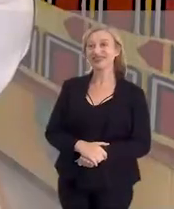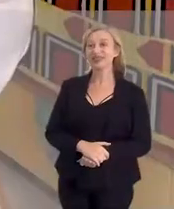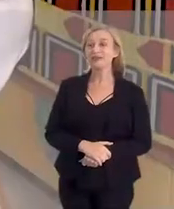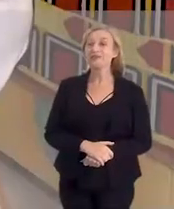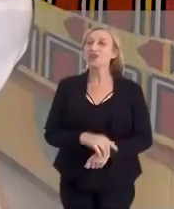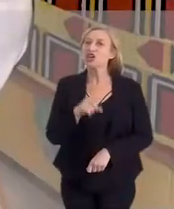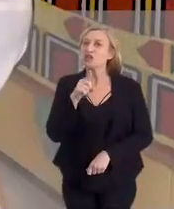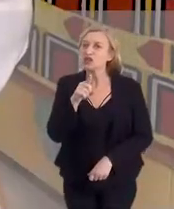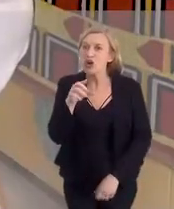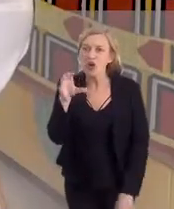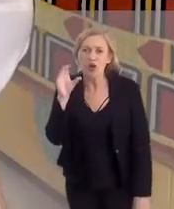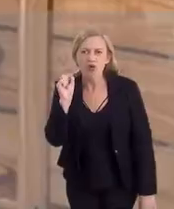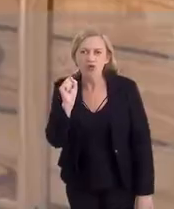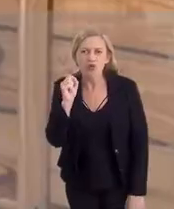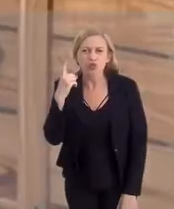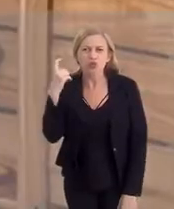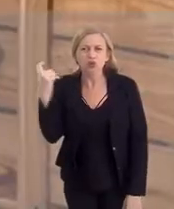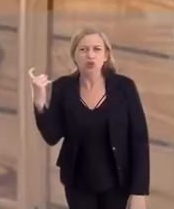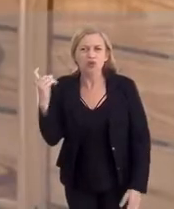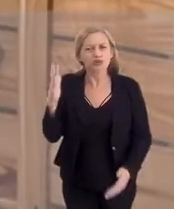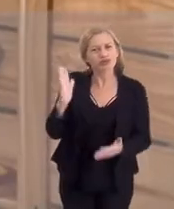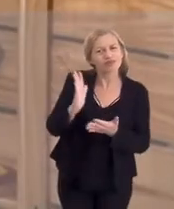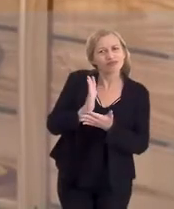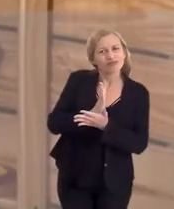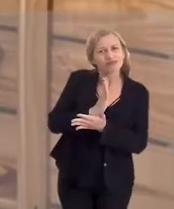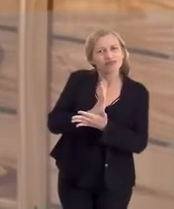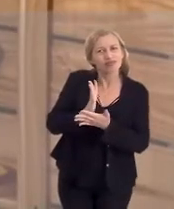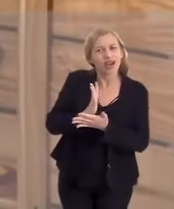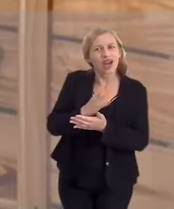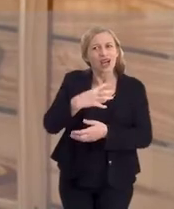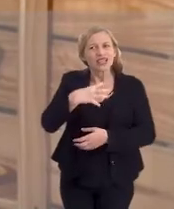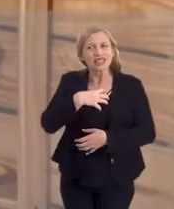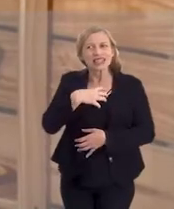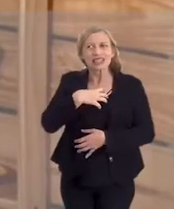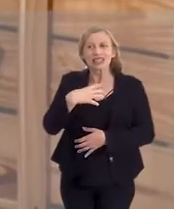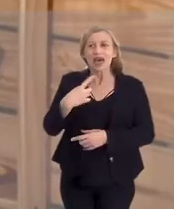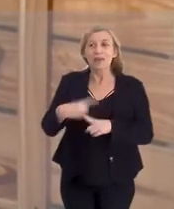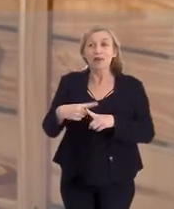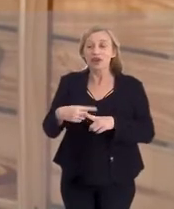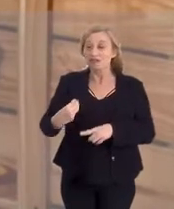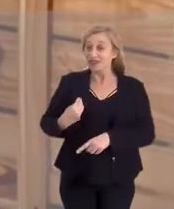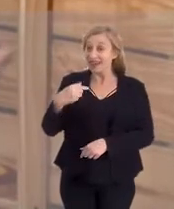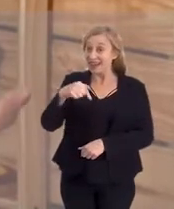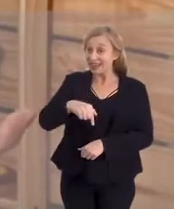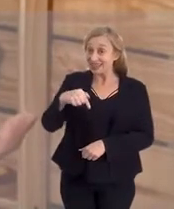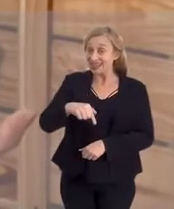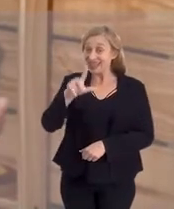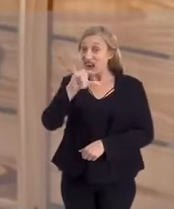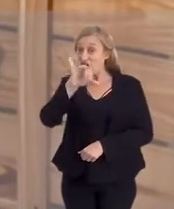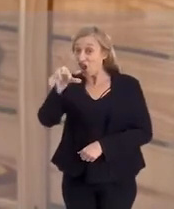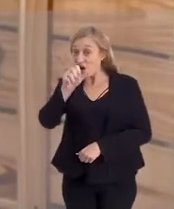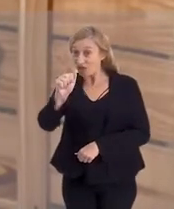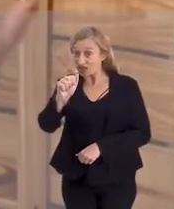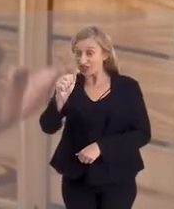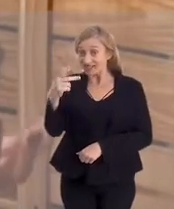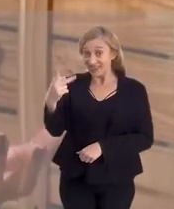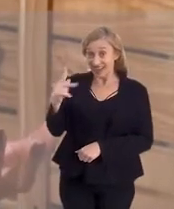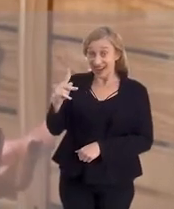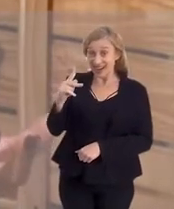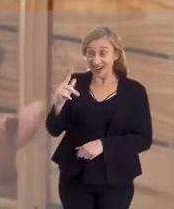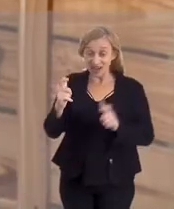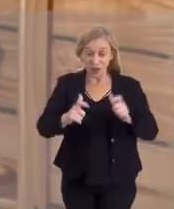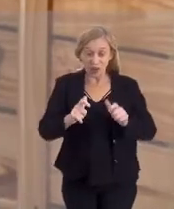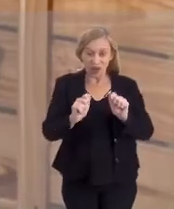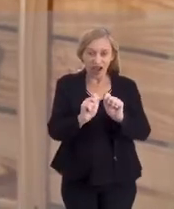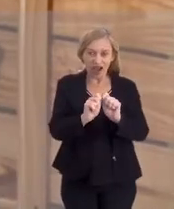ótimo. Se vocês ouvirem um som de vez em quando, é porque nós estamos aqui na loja